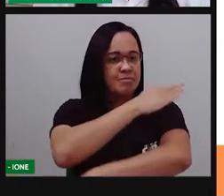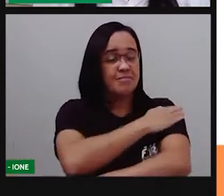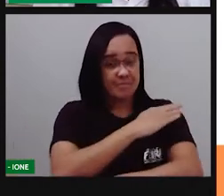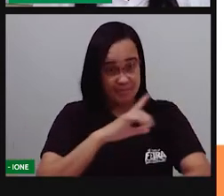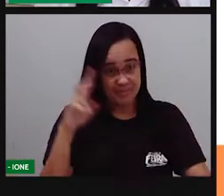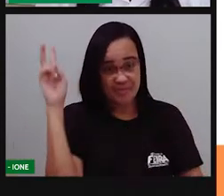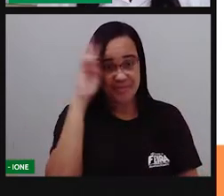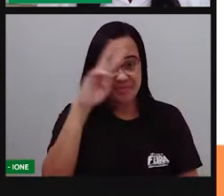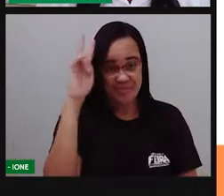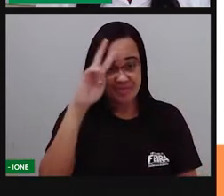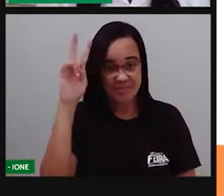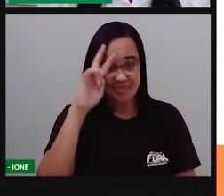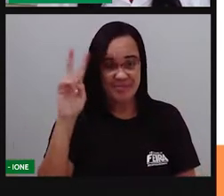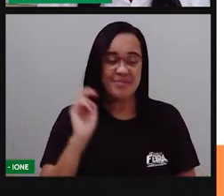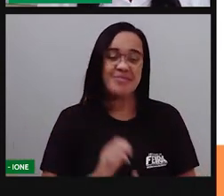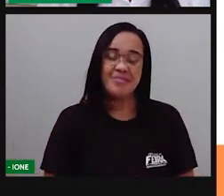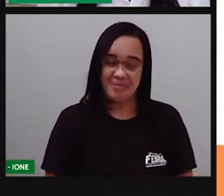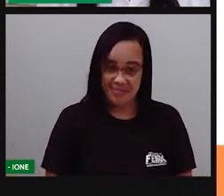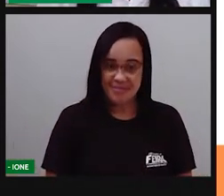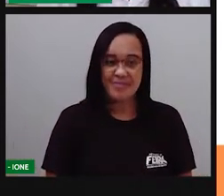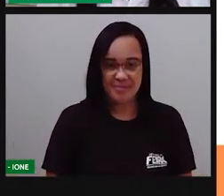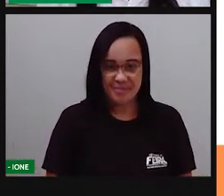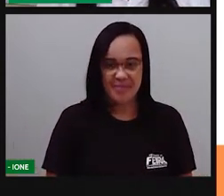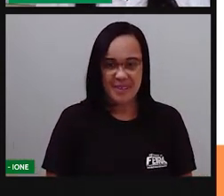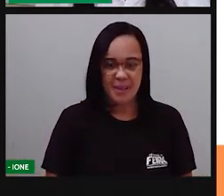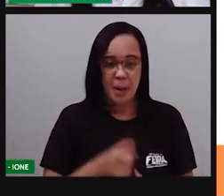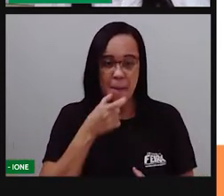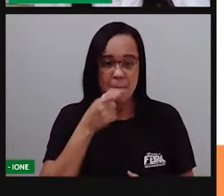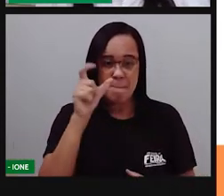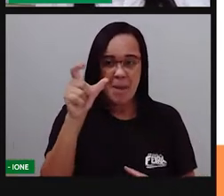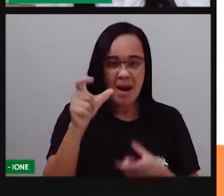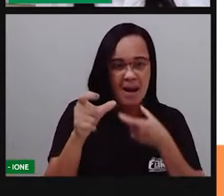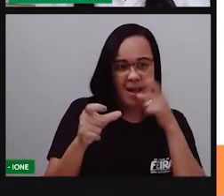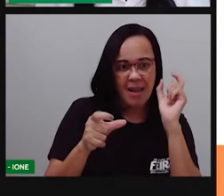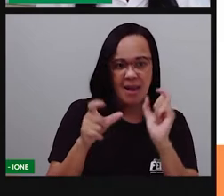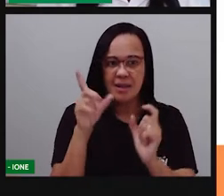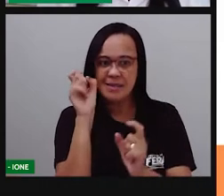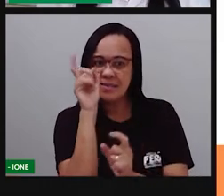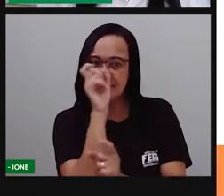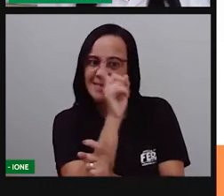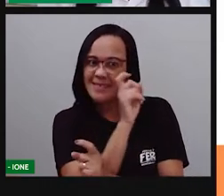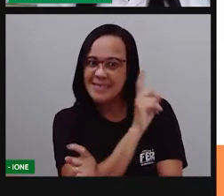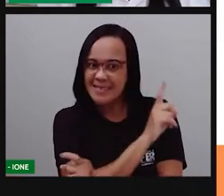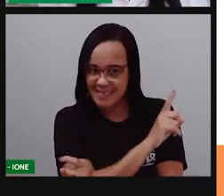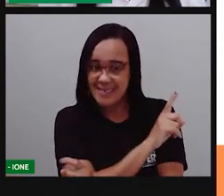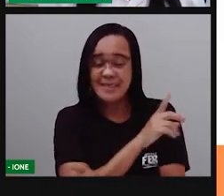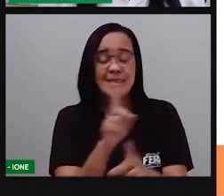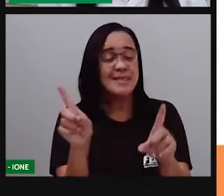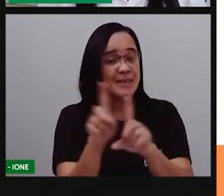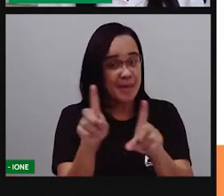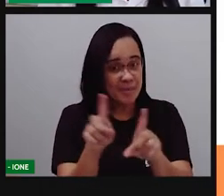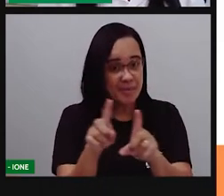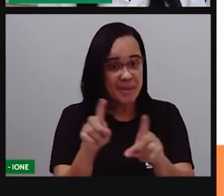e lembre-se criança que eu trava-língua cortei palavras existem atletas